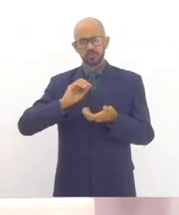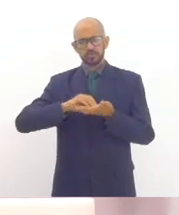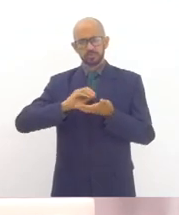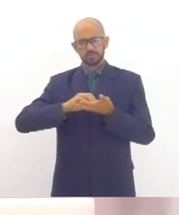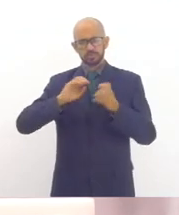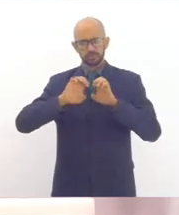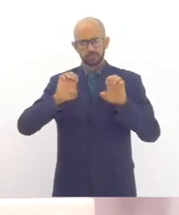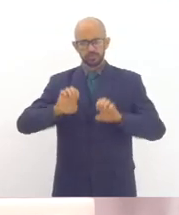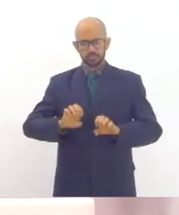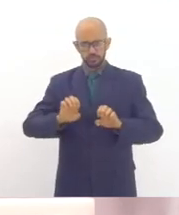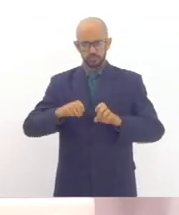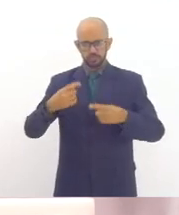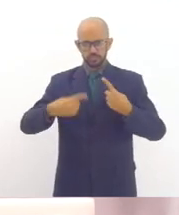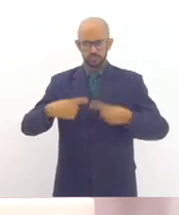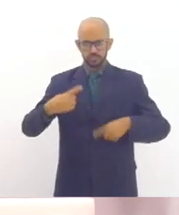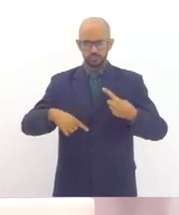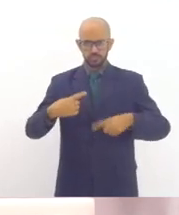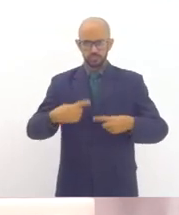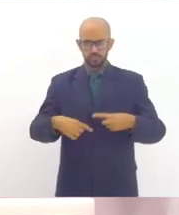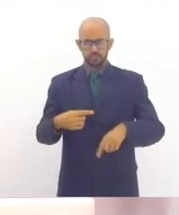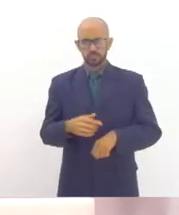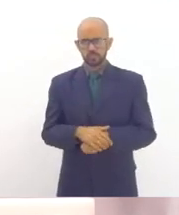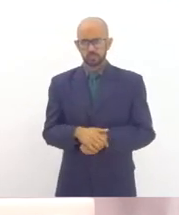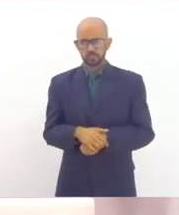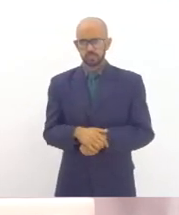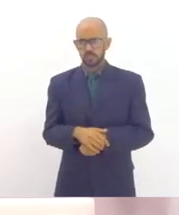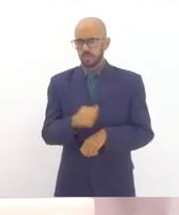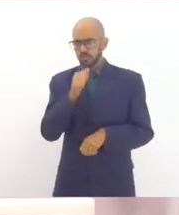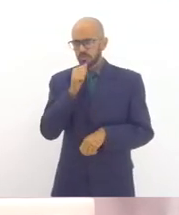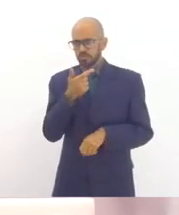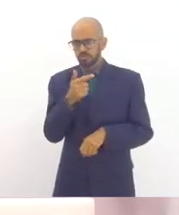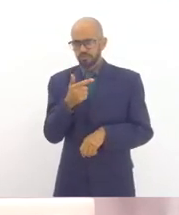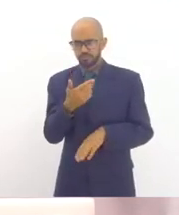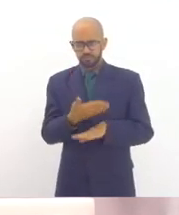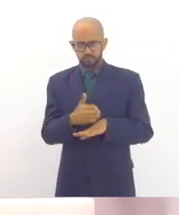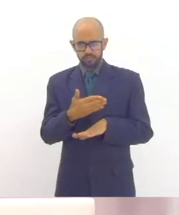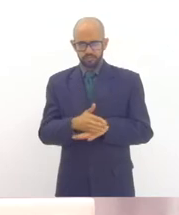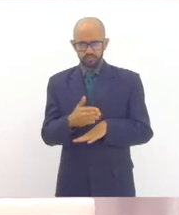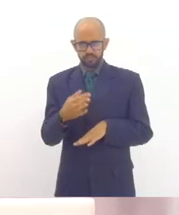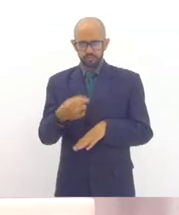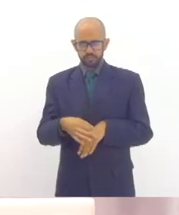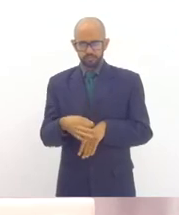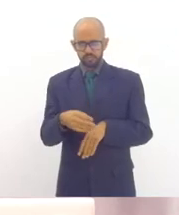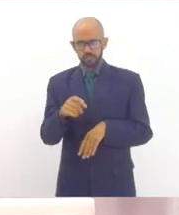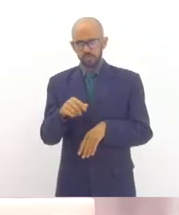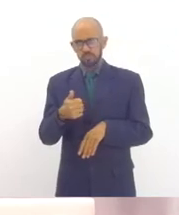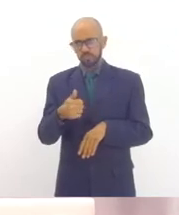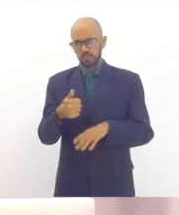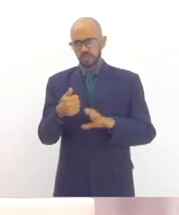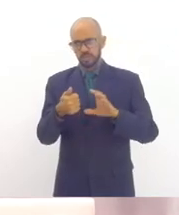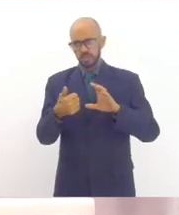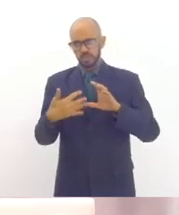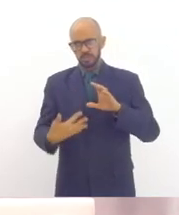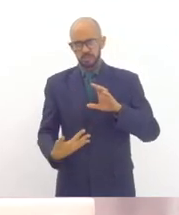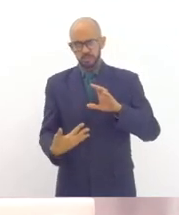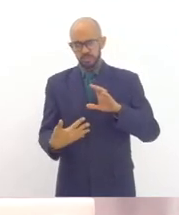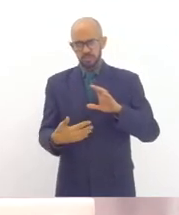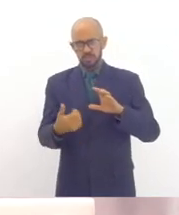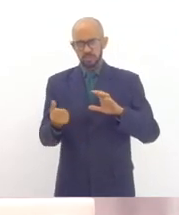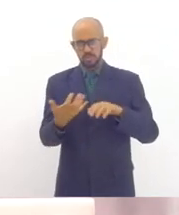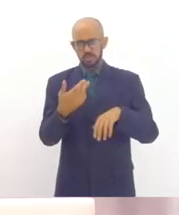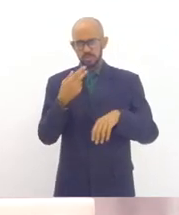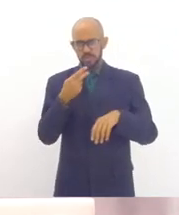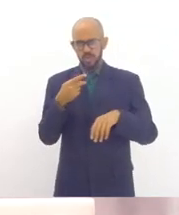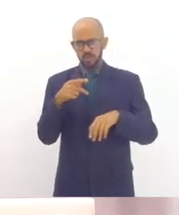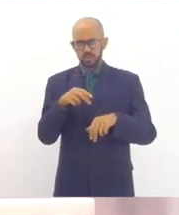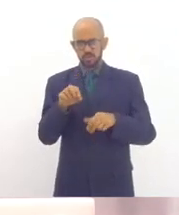né, dessa política, né, que sequer está colocada. Acho que esse é o primeiro aspecto. A gente, quando colocou a possibilidade de fazer novos